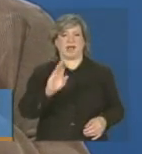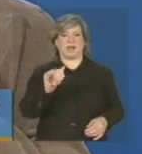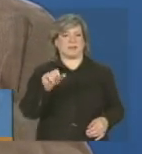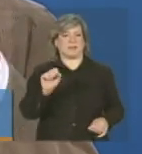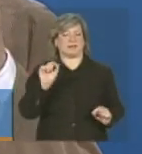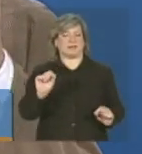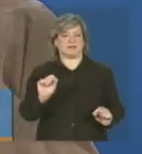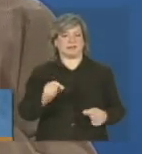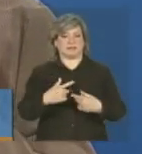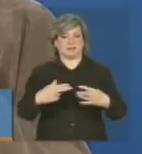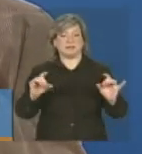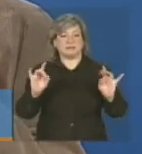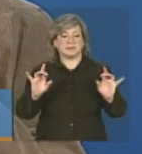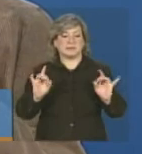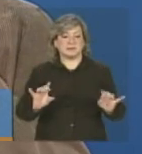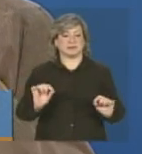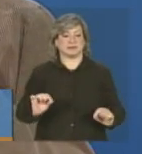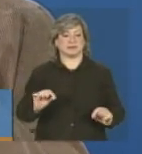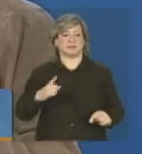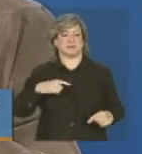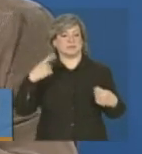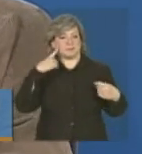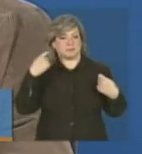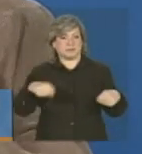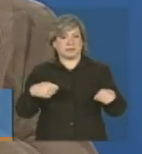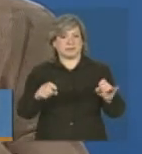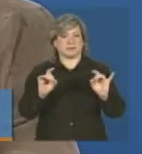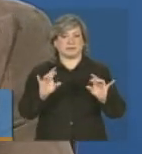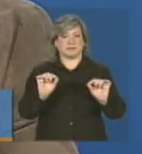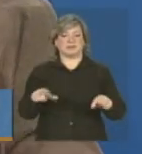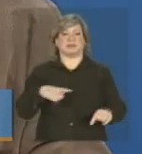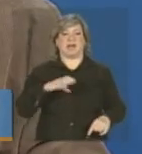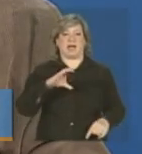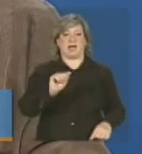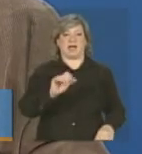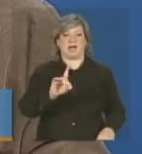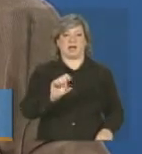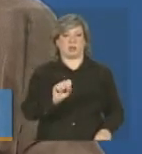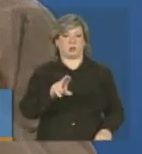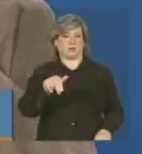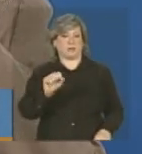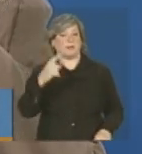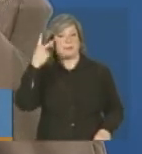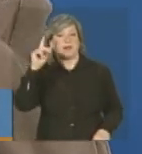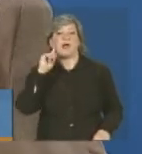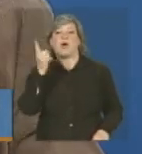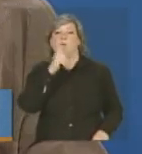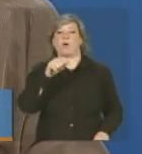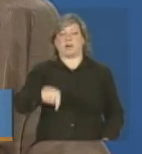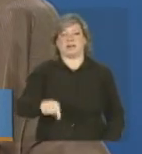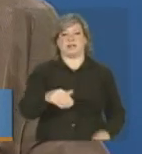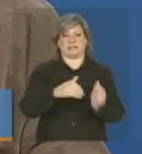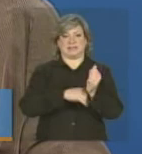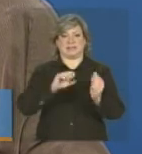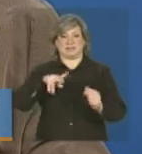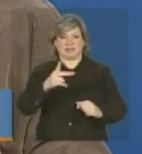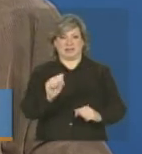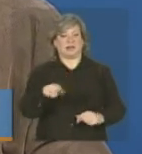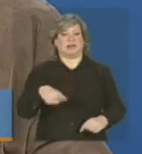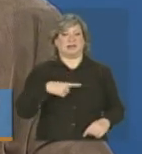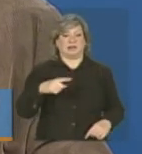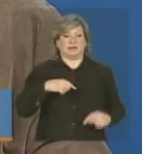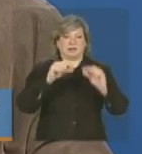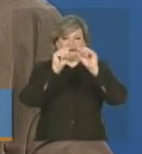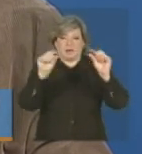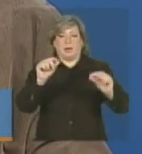chamar a atenção. Então, é preciso atualizar as abas específicas no CAD SUAS para o recebimento dessa senha, que é a aba de pessoa física, onde